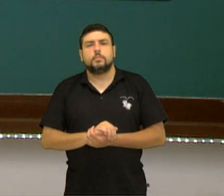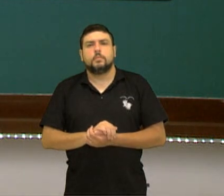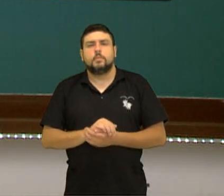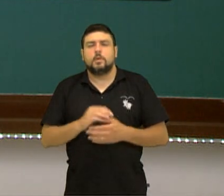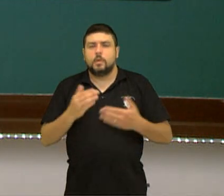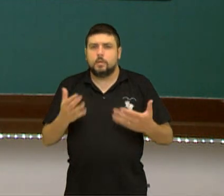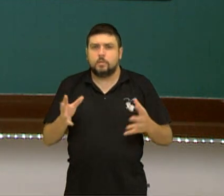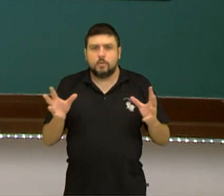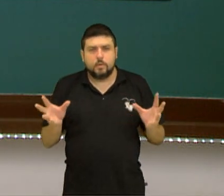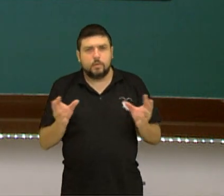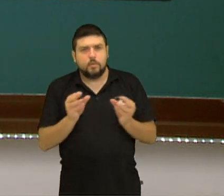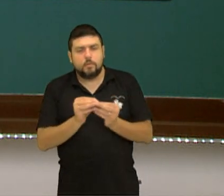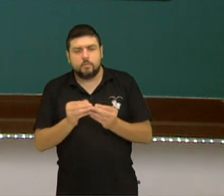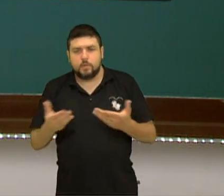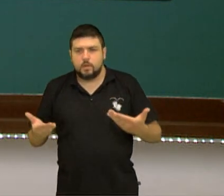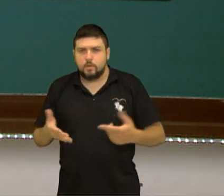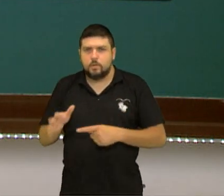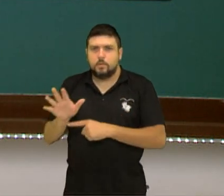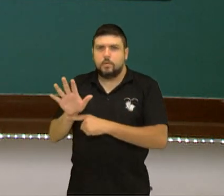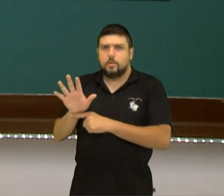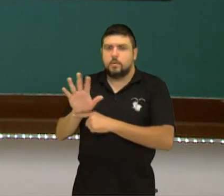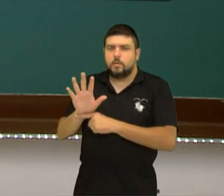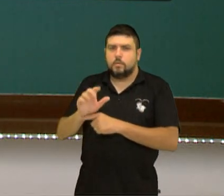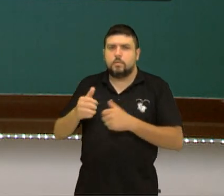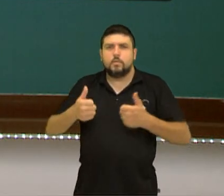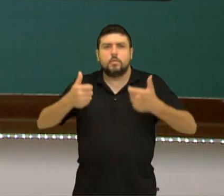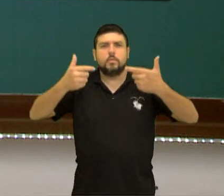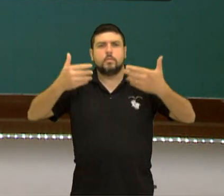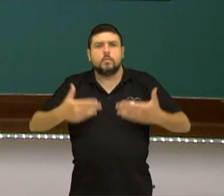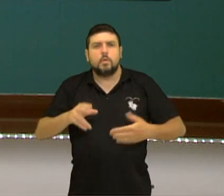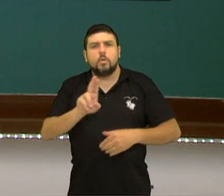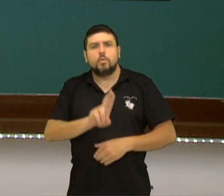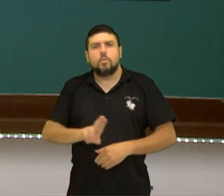isso, pessoal. Nesse vídeo, falamos sobre o uso